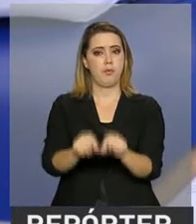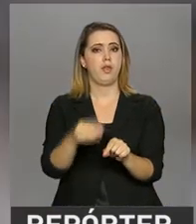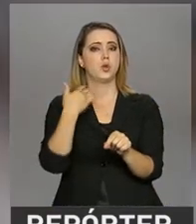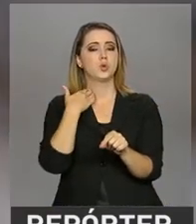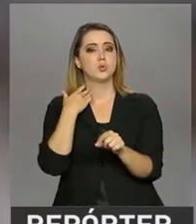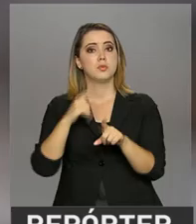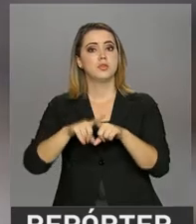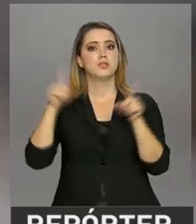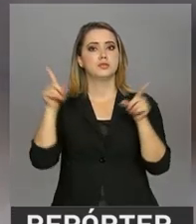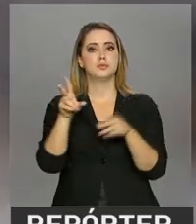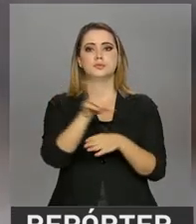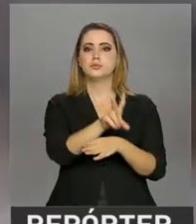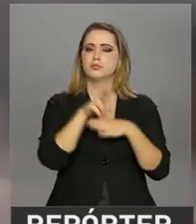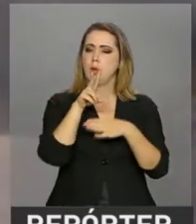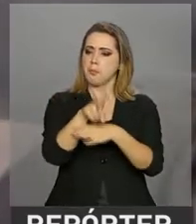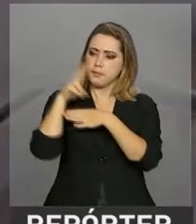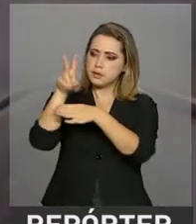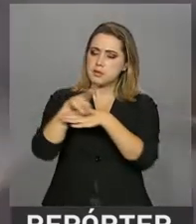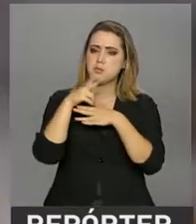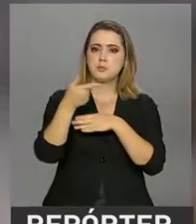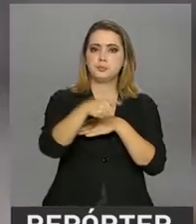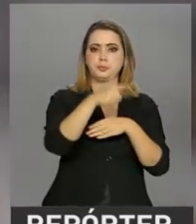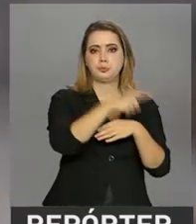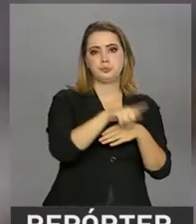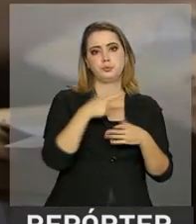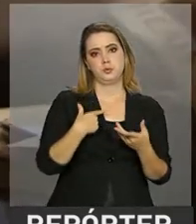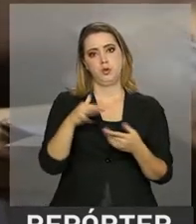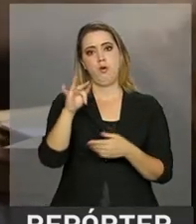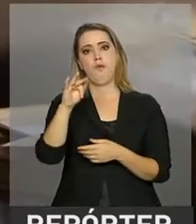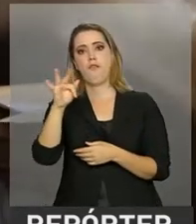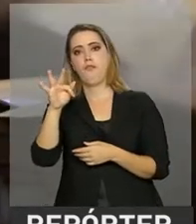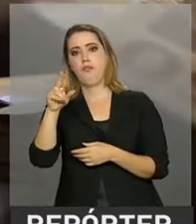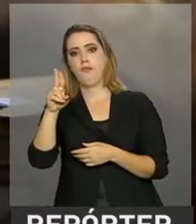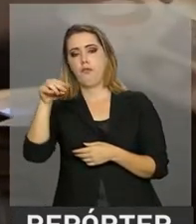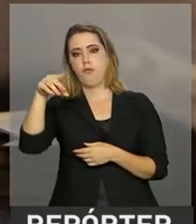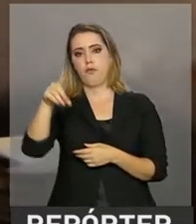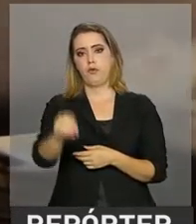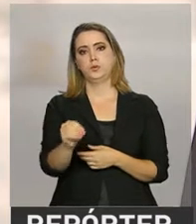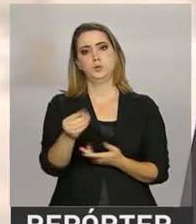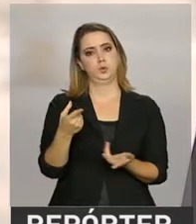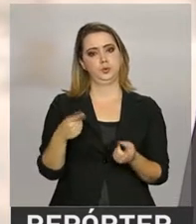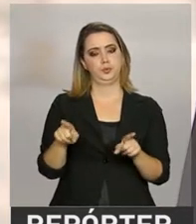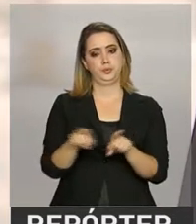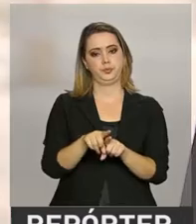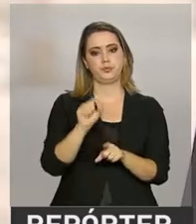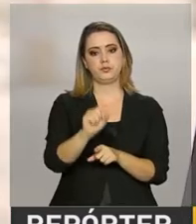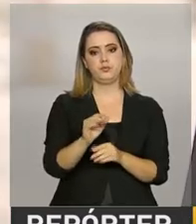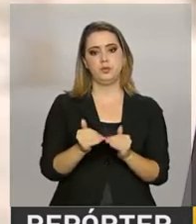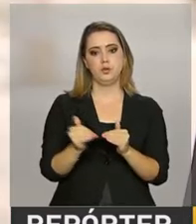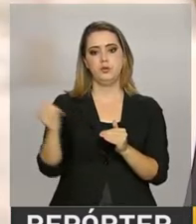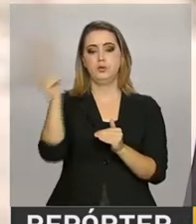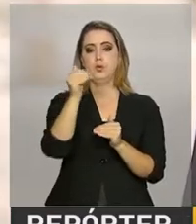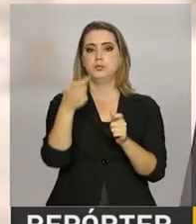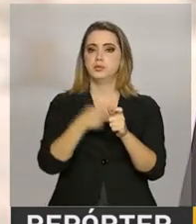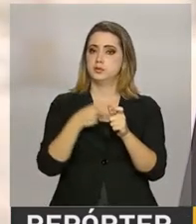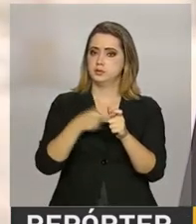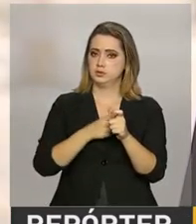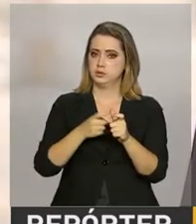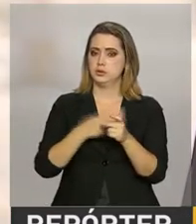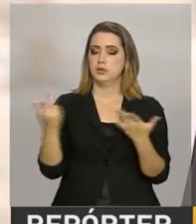que administram contribuições de servidores públicos para a hora de se aposentar o aumento da dívida pública no ano passado